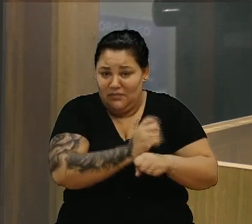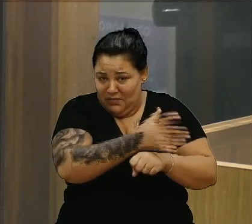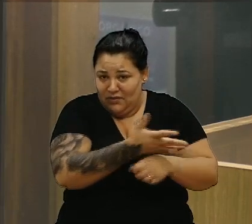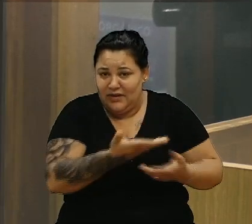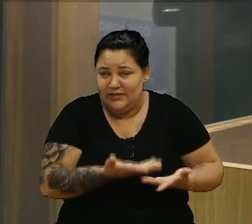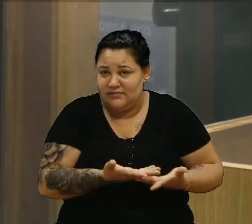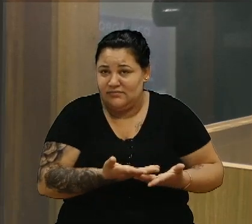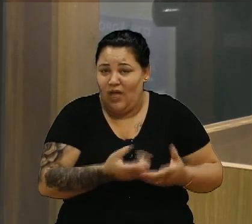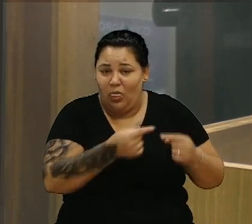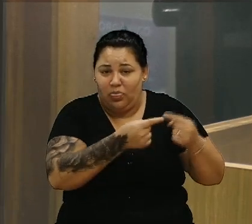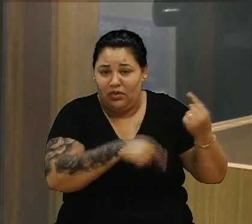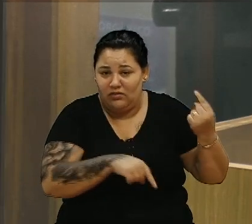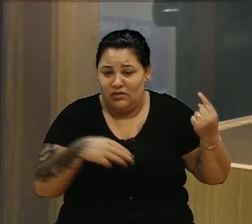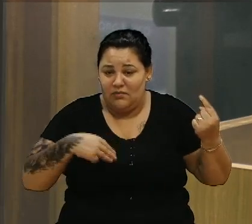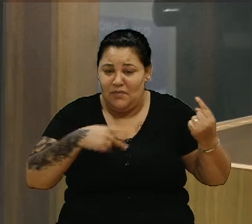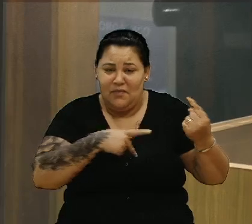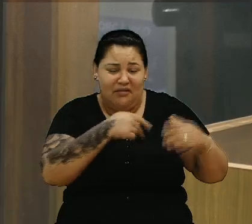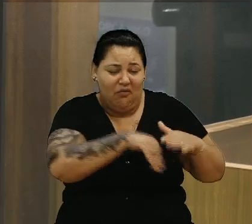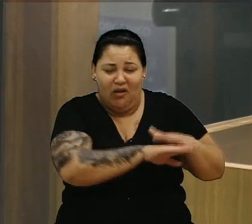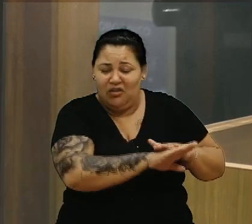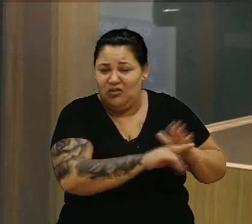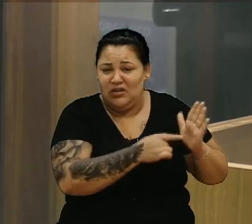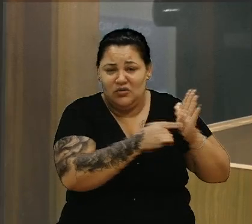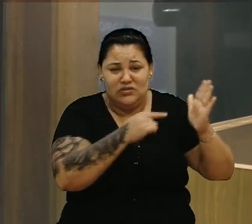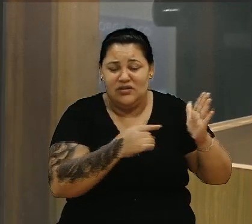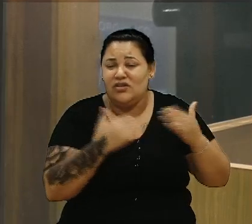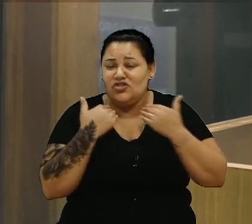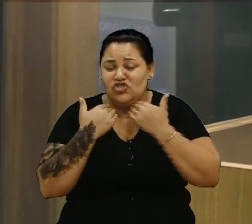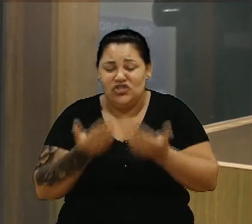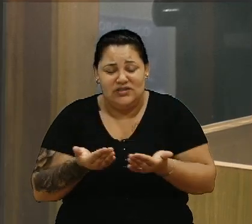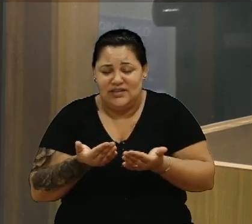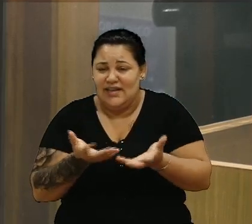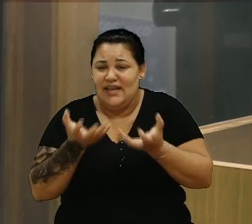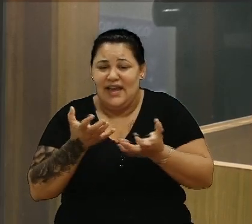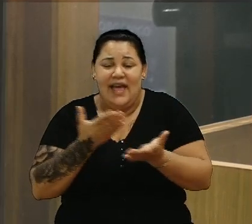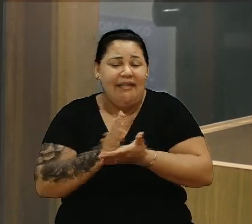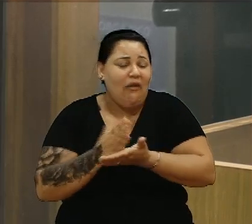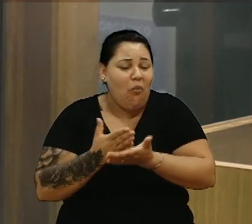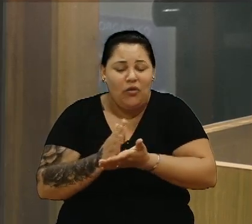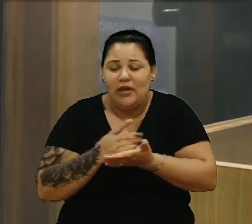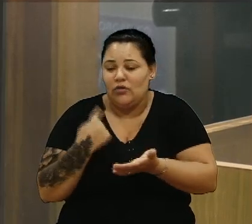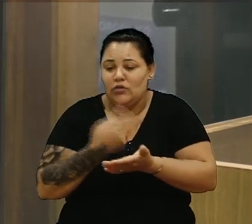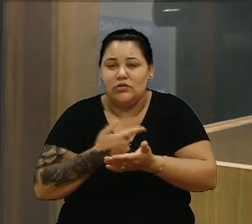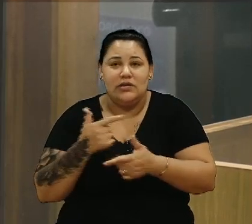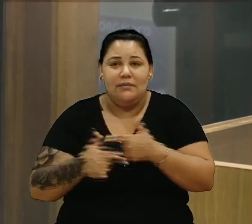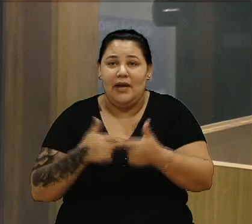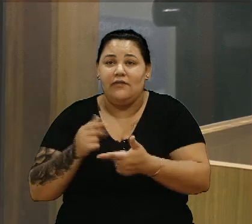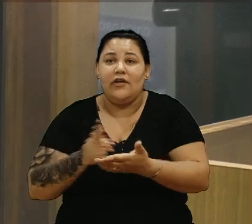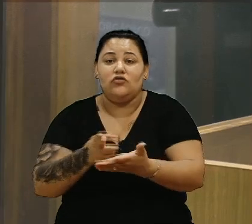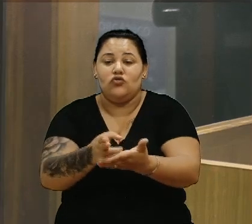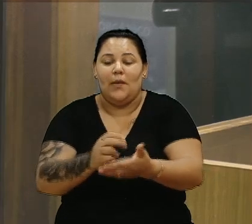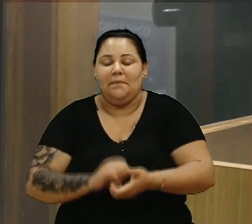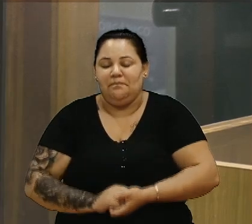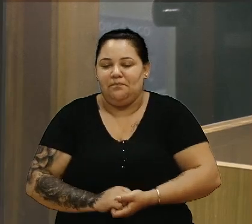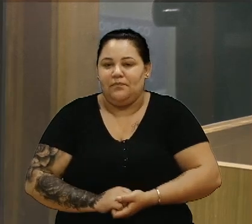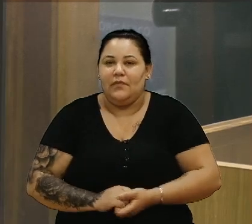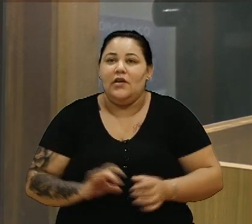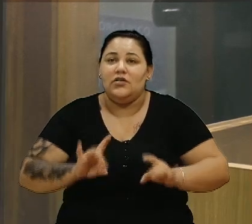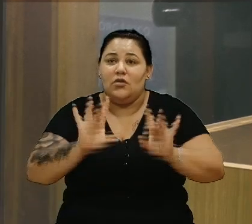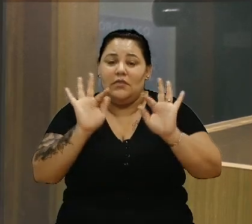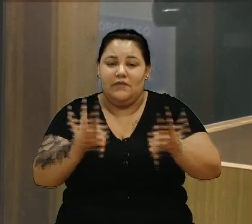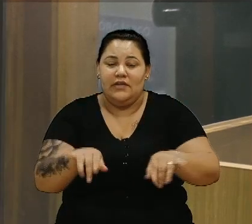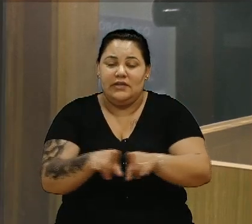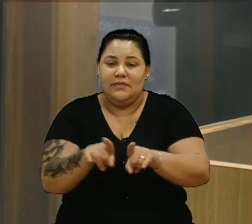deu em nada, o MP arquivou a denúncia, então não adianta ficar tentando atrapalhar o nosso trabalho, que vai continuar. E, para finalizar, uma